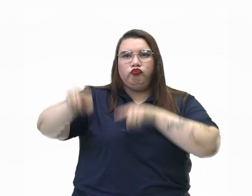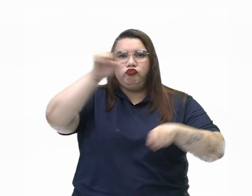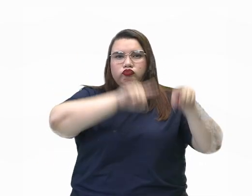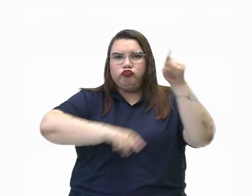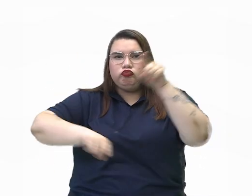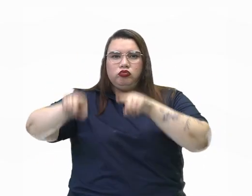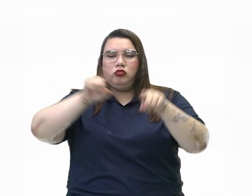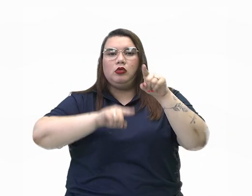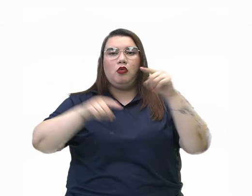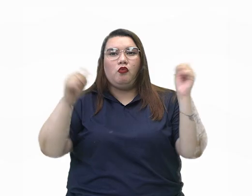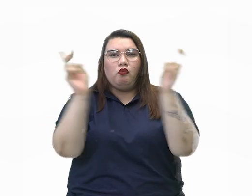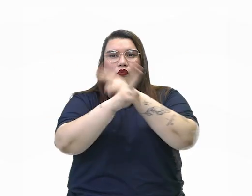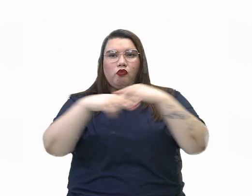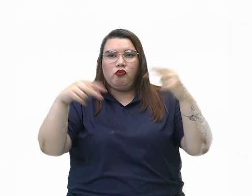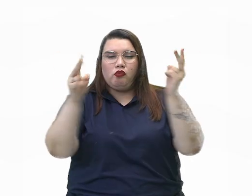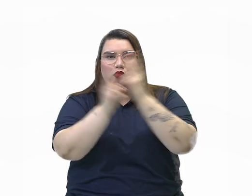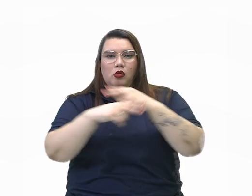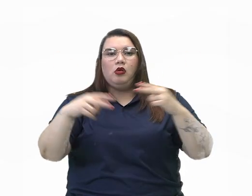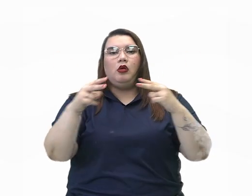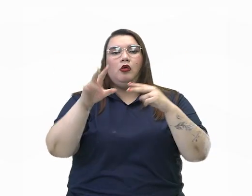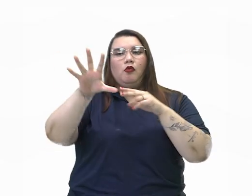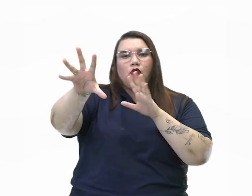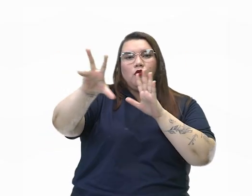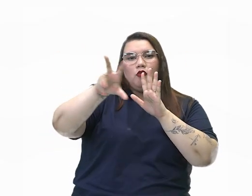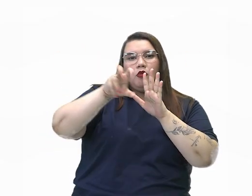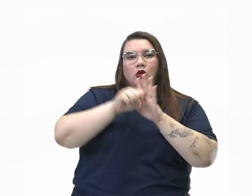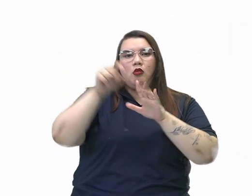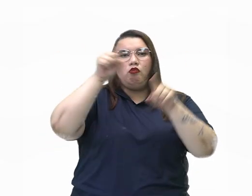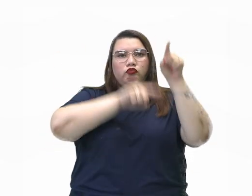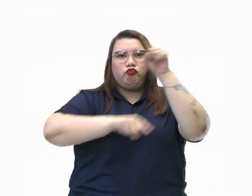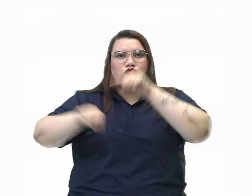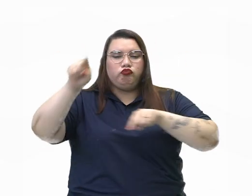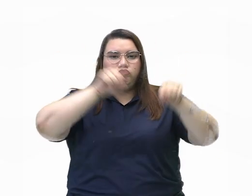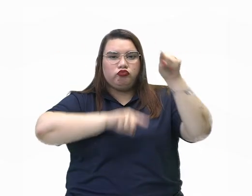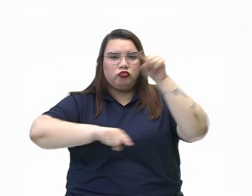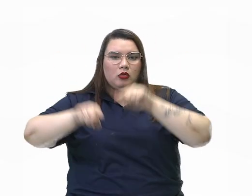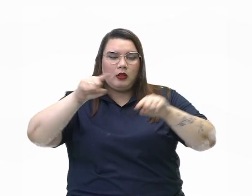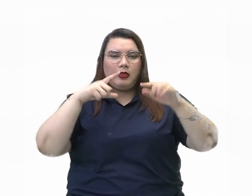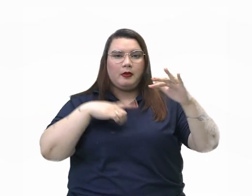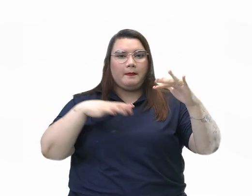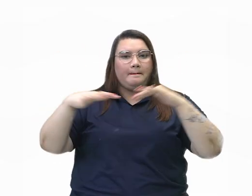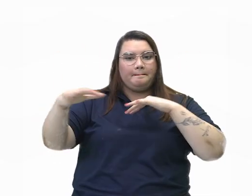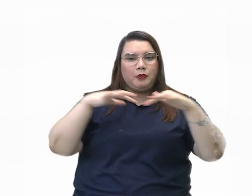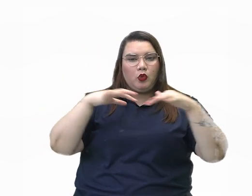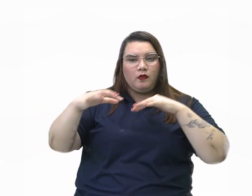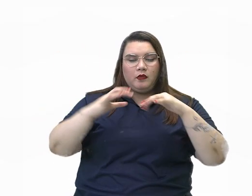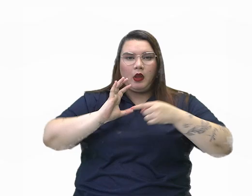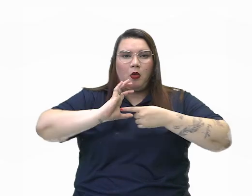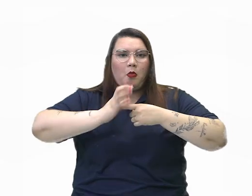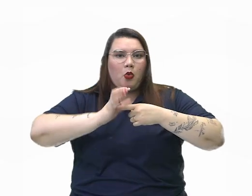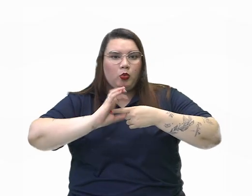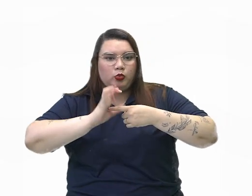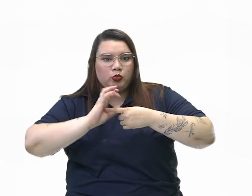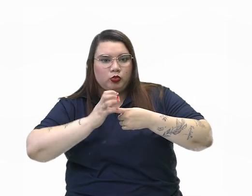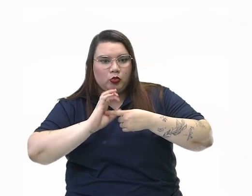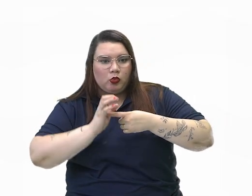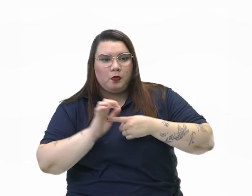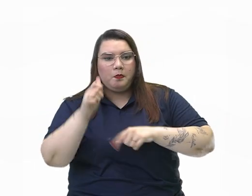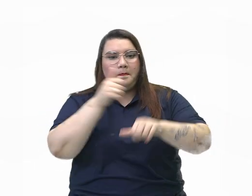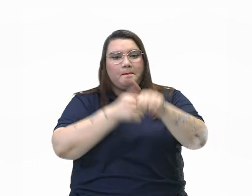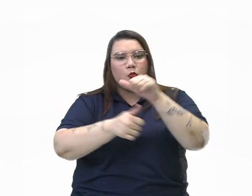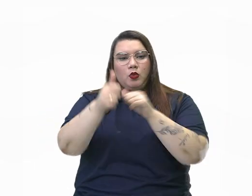O vento, aliás, faz girar as hélices da turbina, que movimentam o gerador